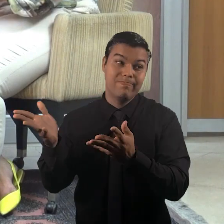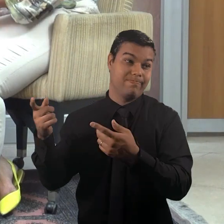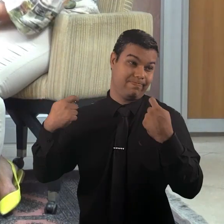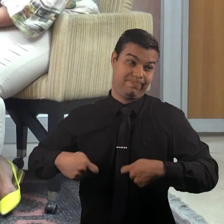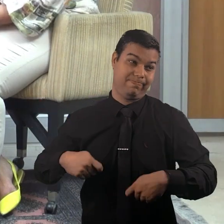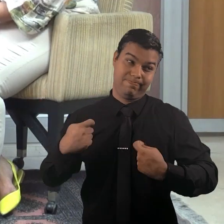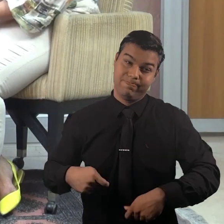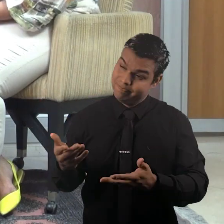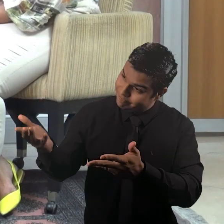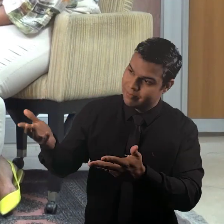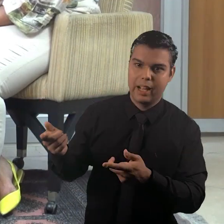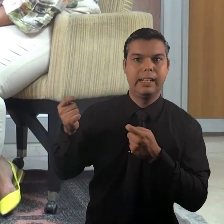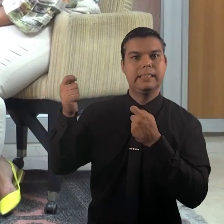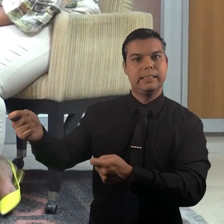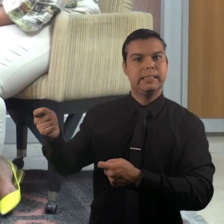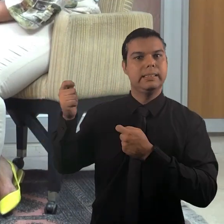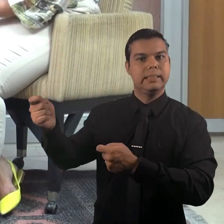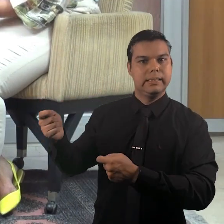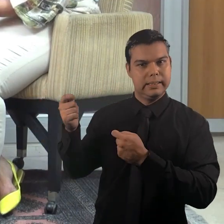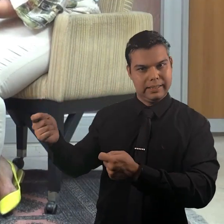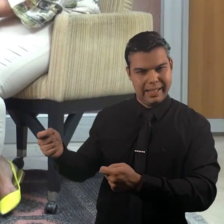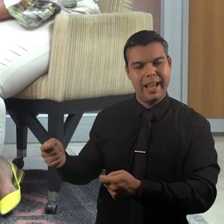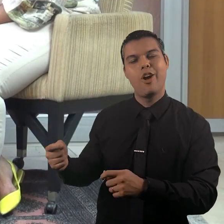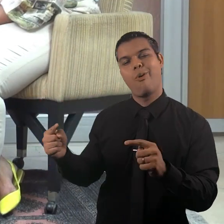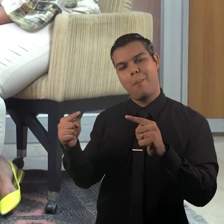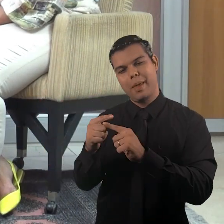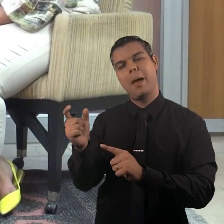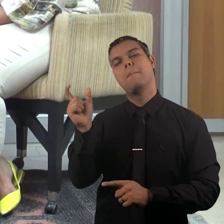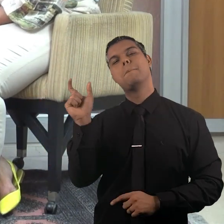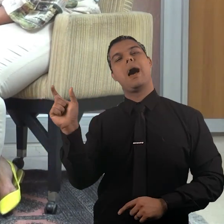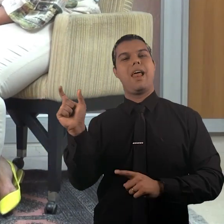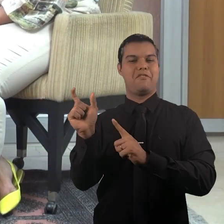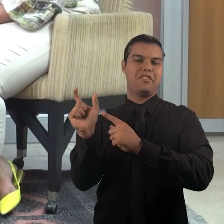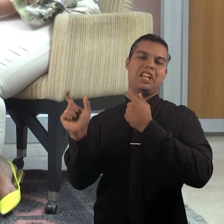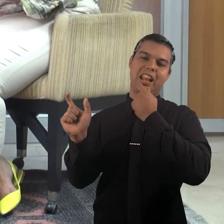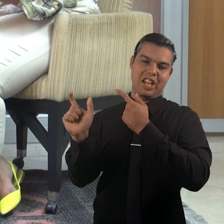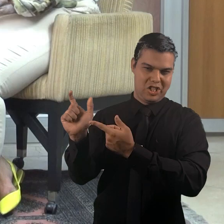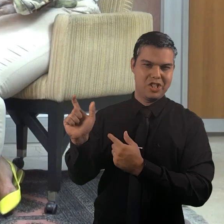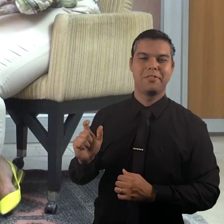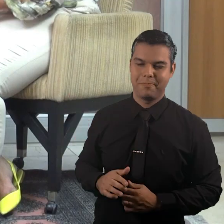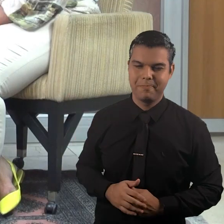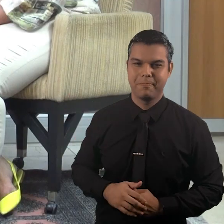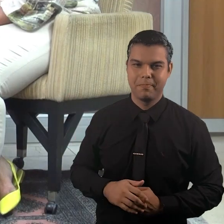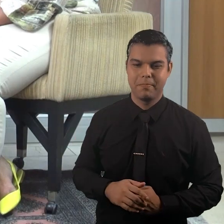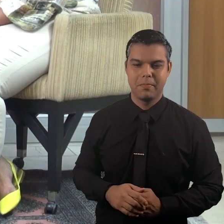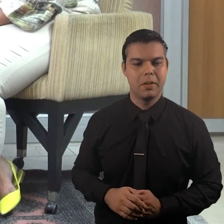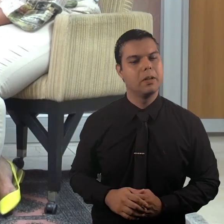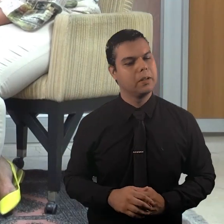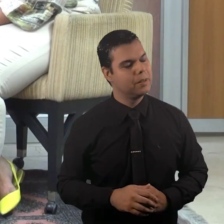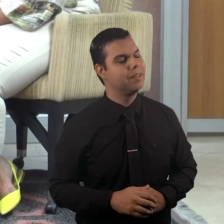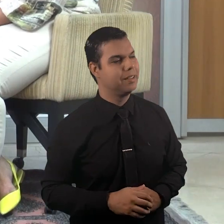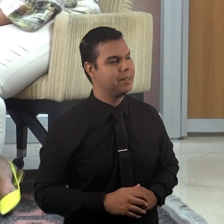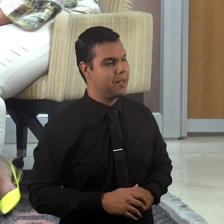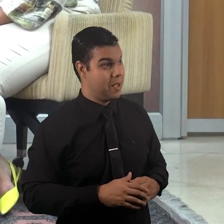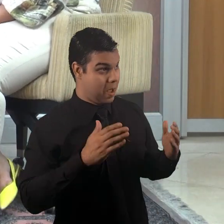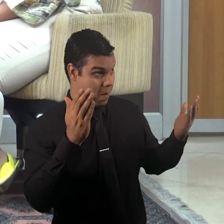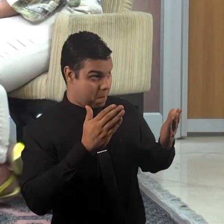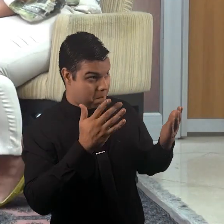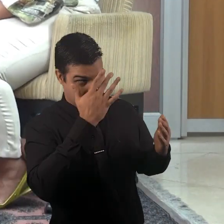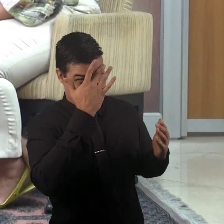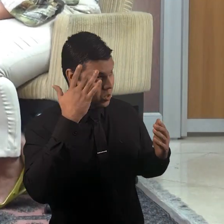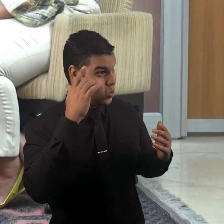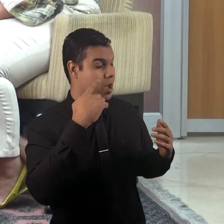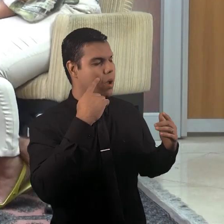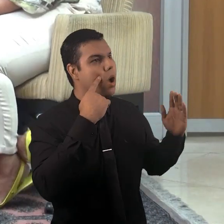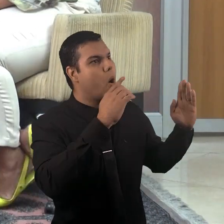olhadas, aquelas pessoas precisam ser cuidadas, né? Então, isso é o patient advocate, né? É isso. Eu não sei se para as pessoas que estão nos